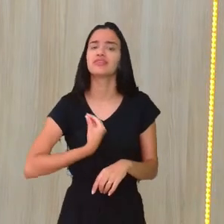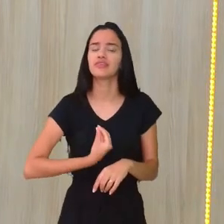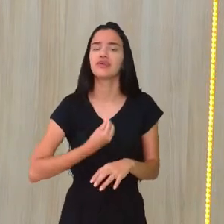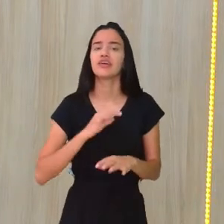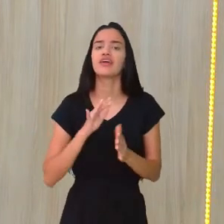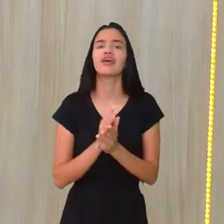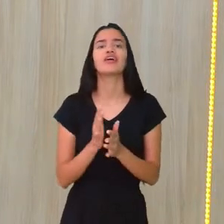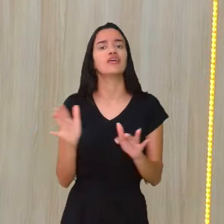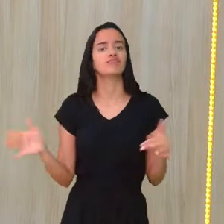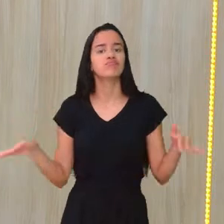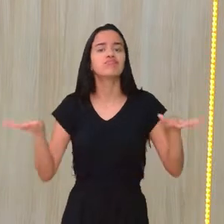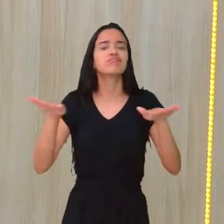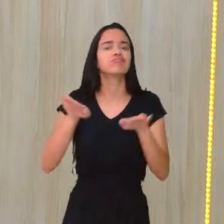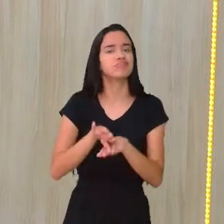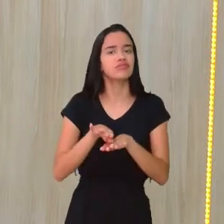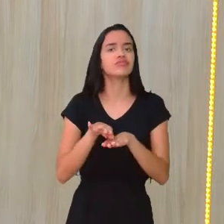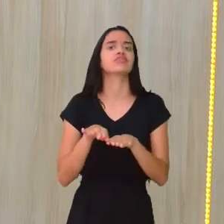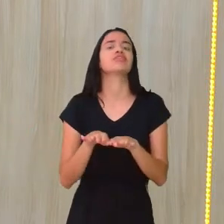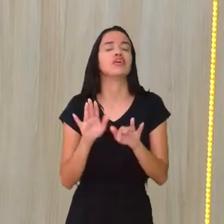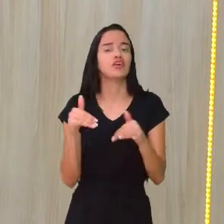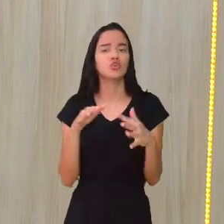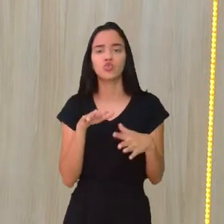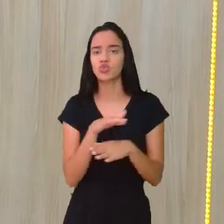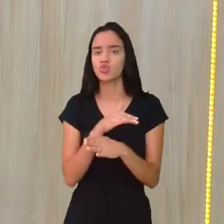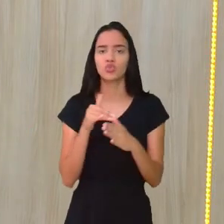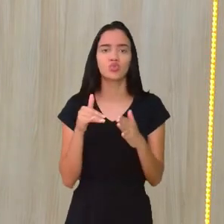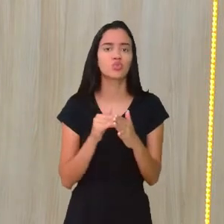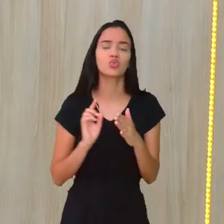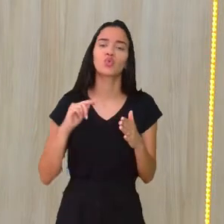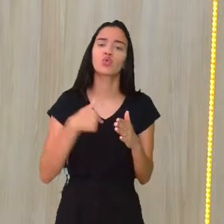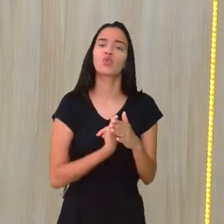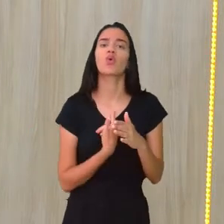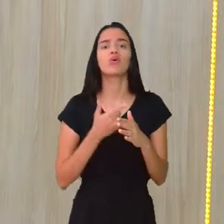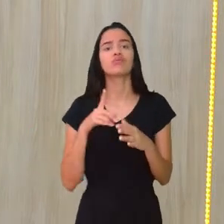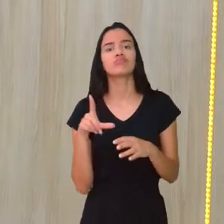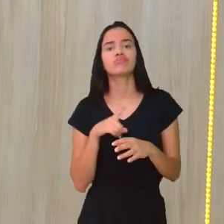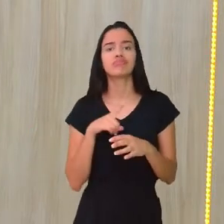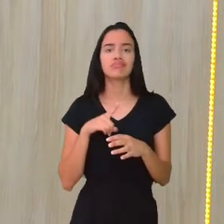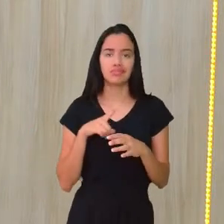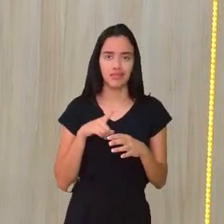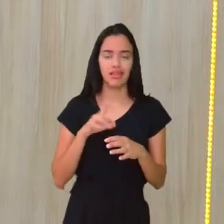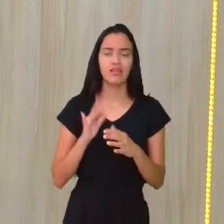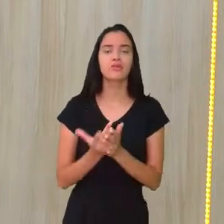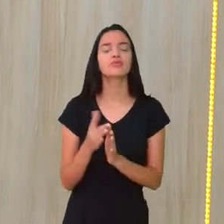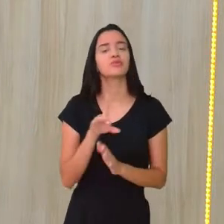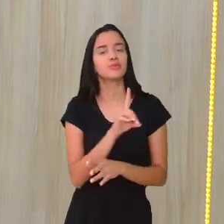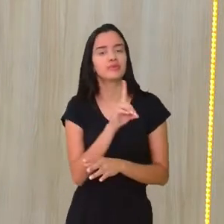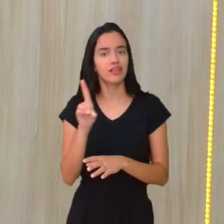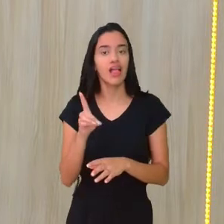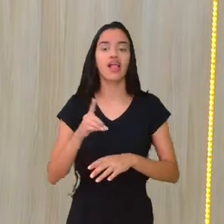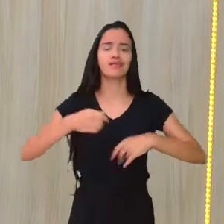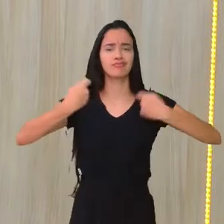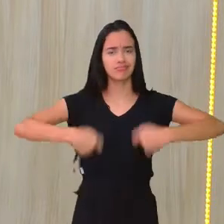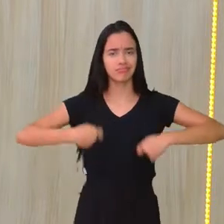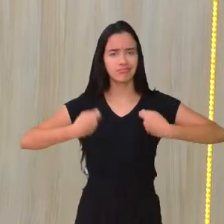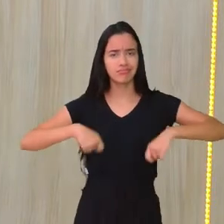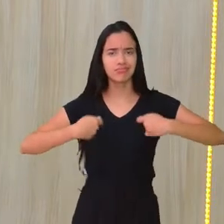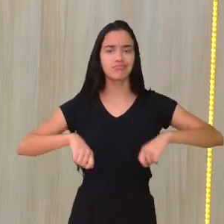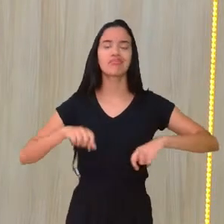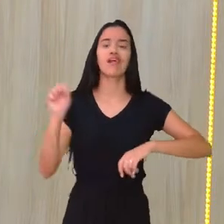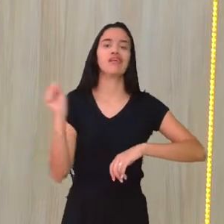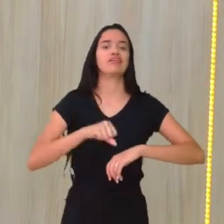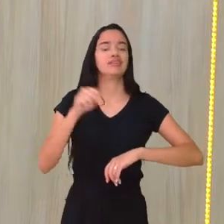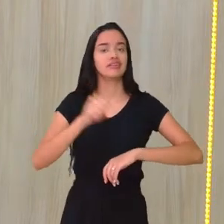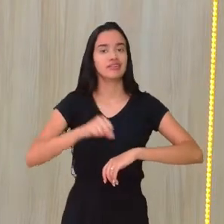faz parte, não é, de tudo que nós temos, não é, para ser vivenciado no dia. É necessário a gente